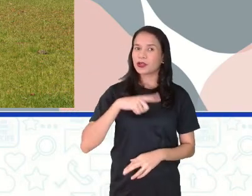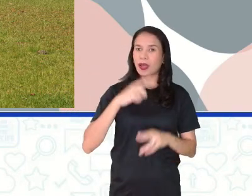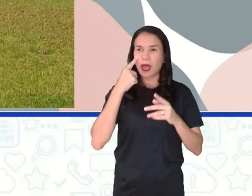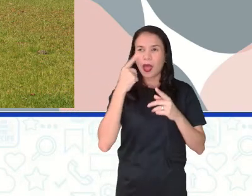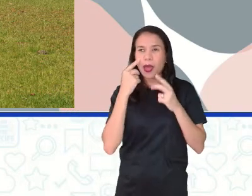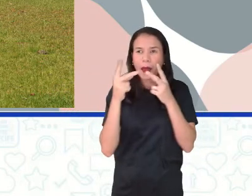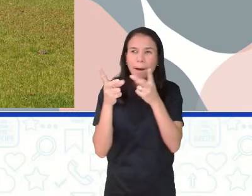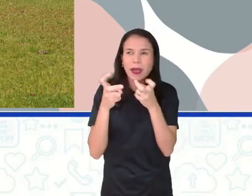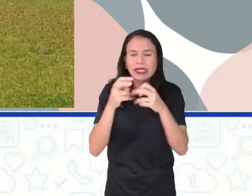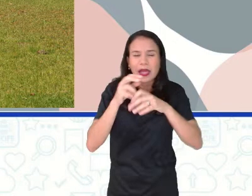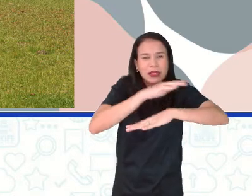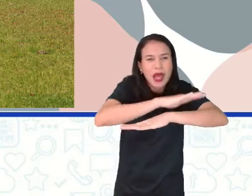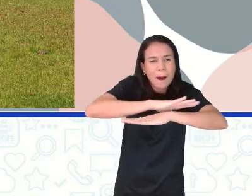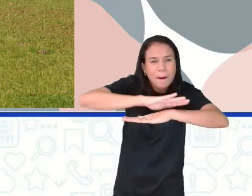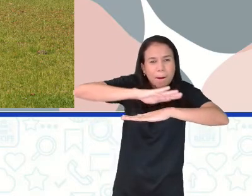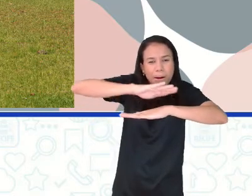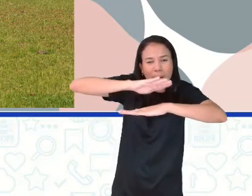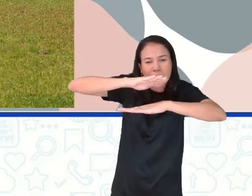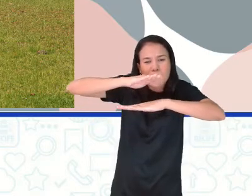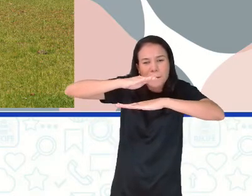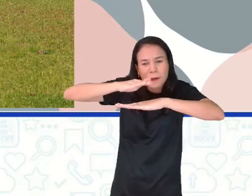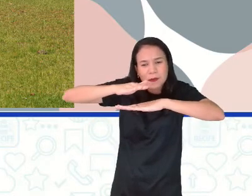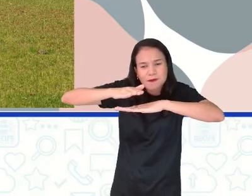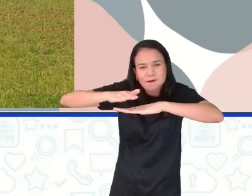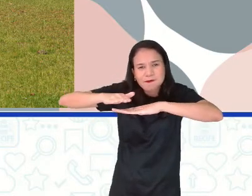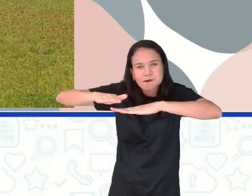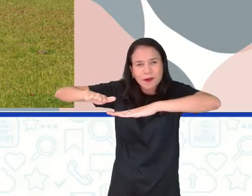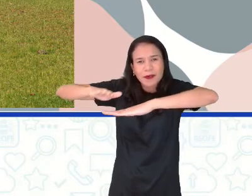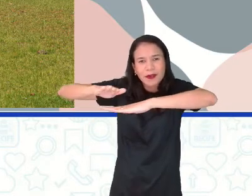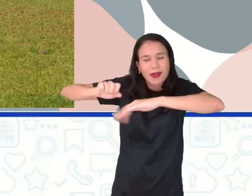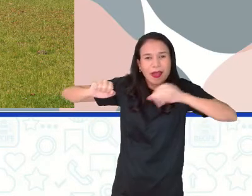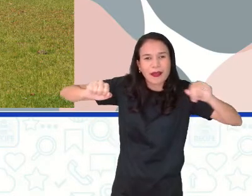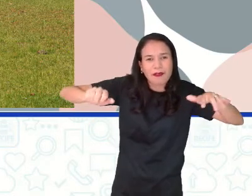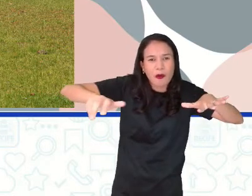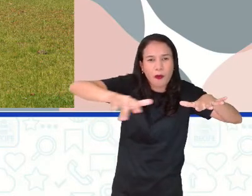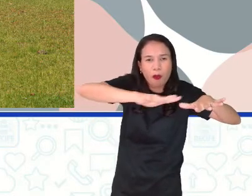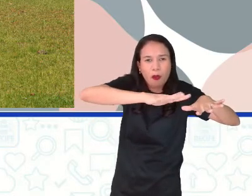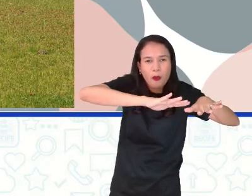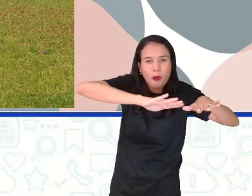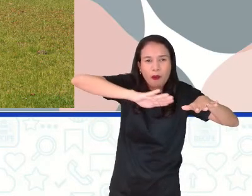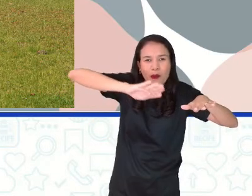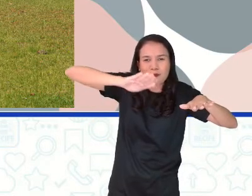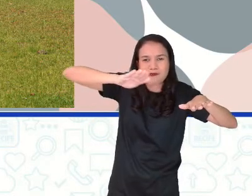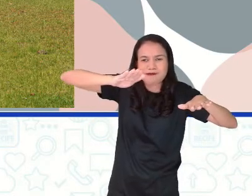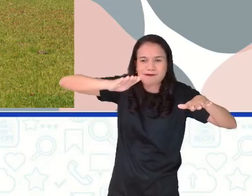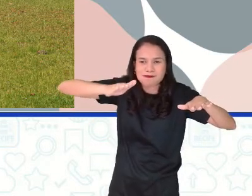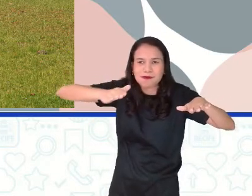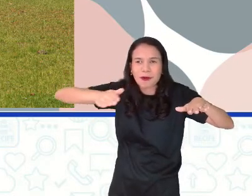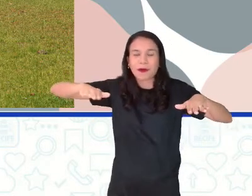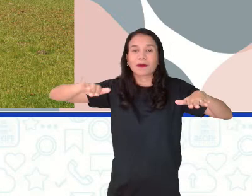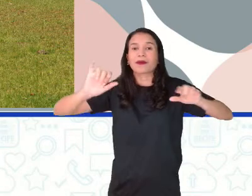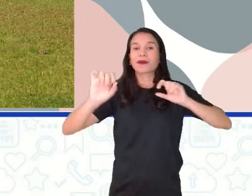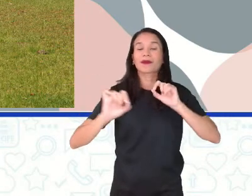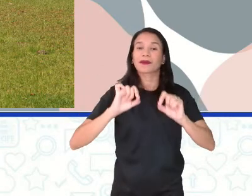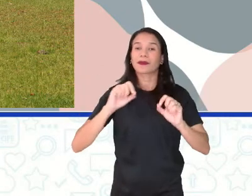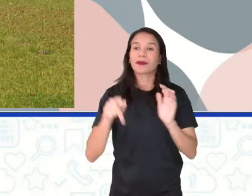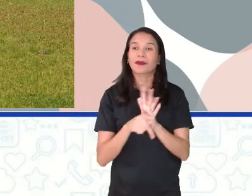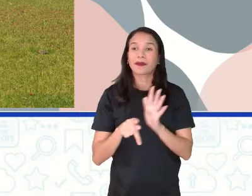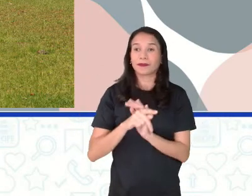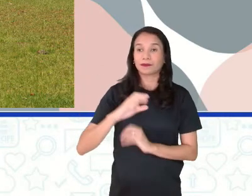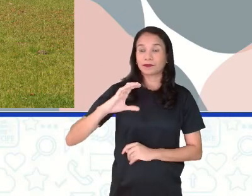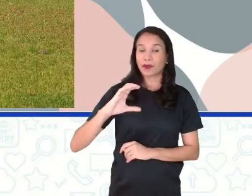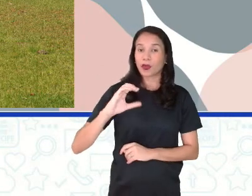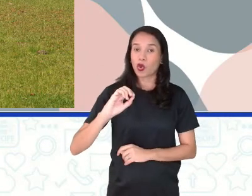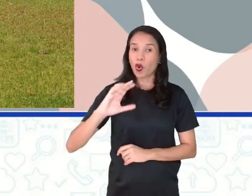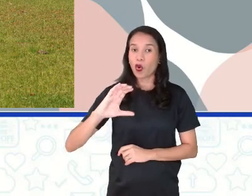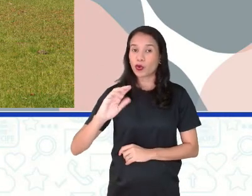aí essa pequena elevação, né? Esse calombinho aí, são justamente as coxilhas.